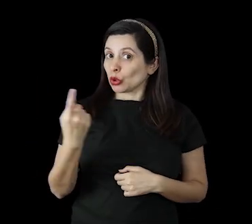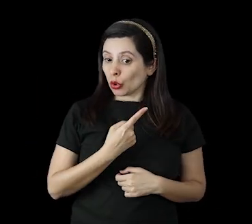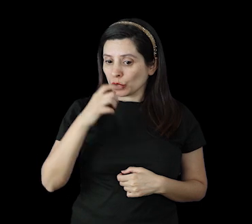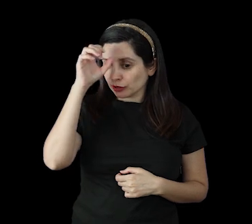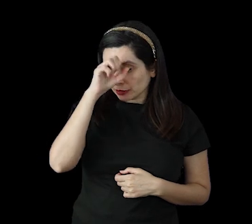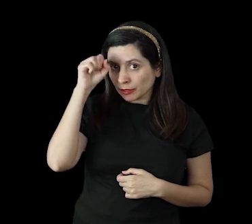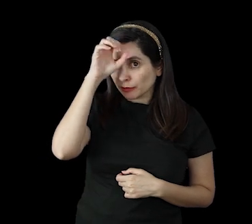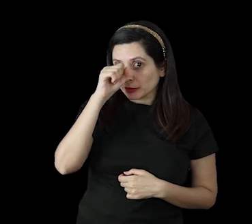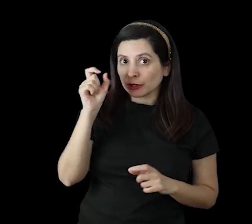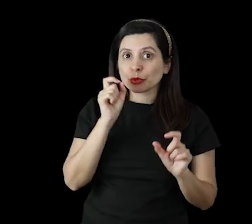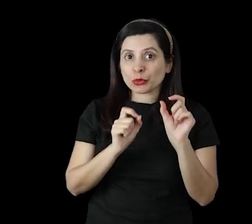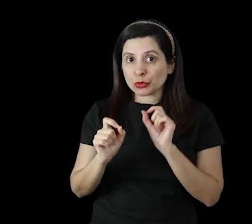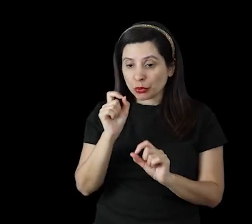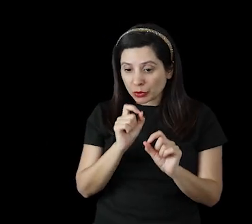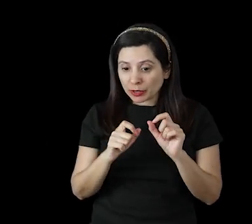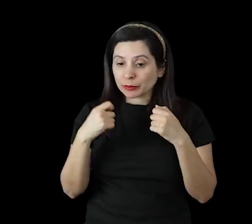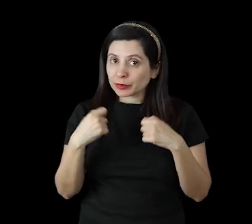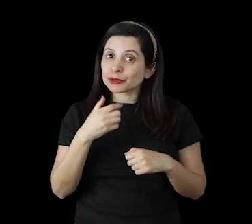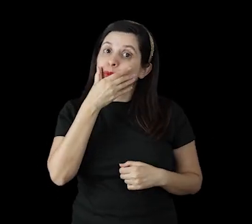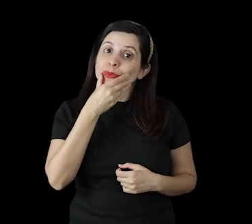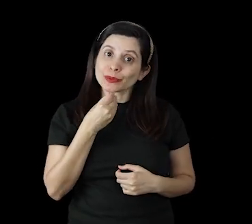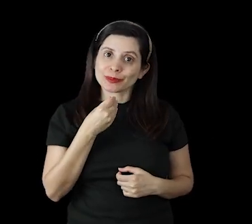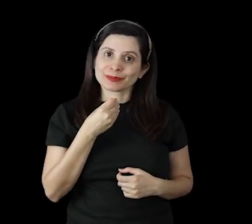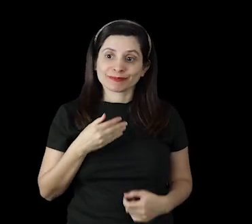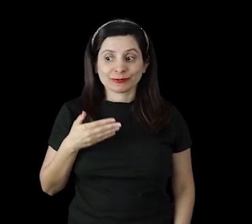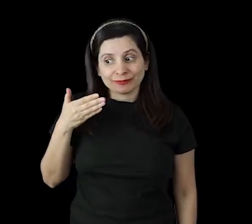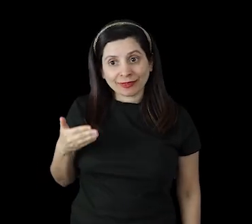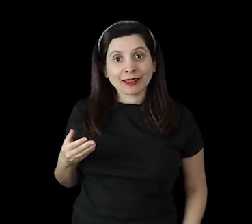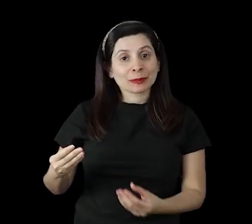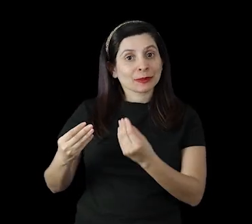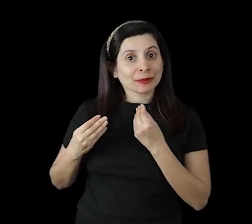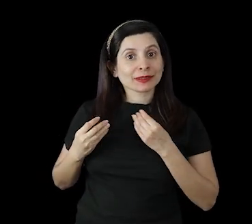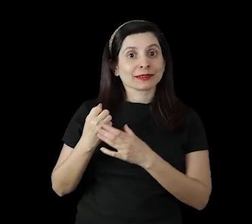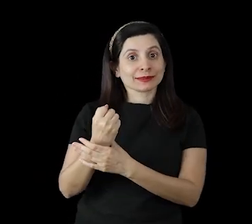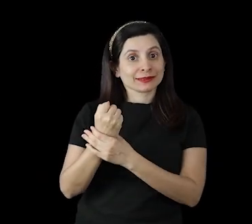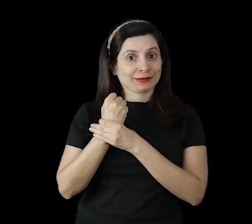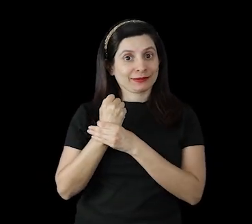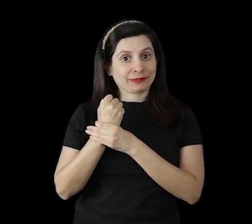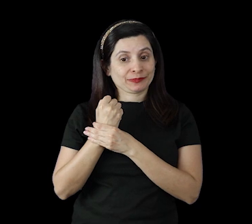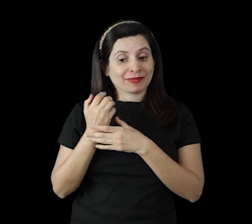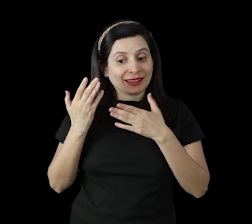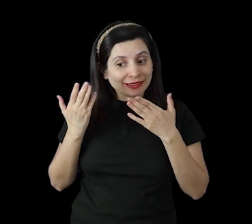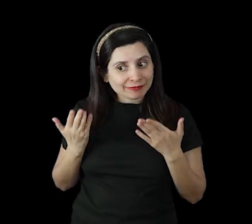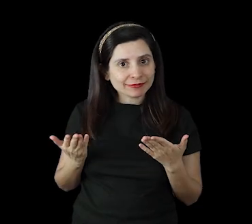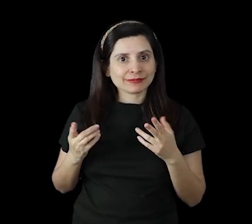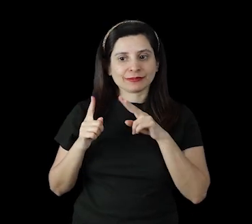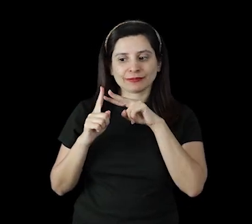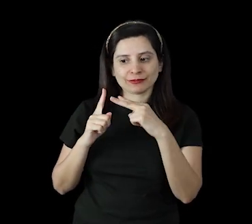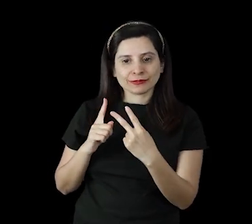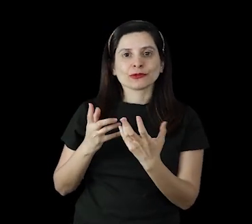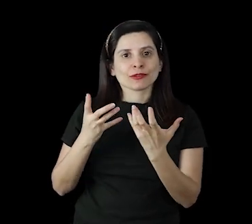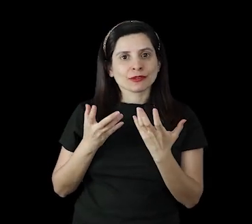que coisa horrível, né? A gente aprendeu que a gente precisava de um homem para dar segurança para a gente, né? E era esse aspecto que eu